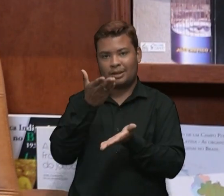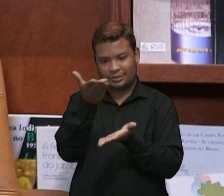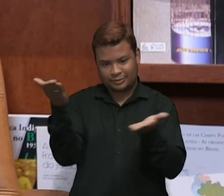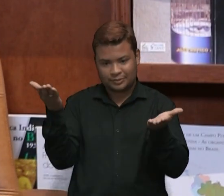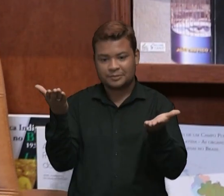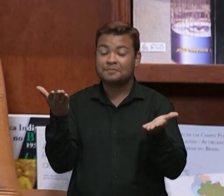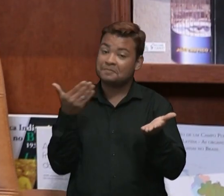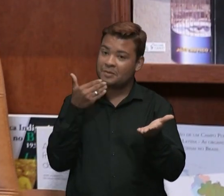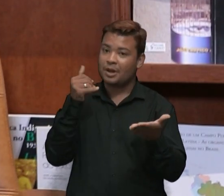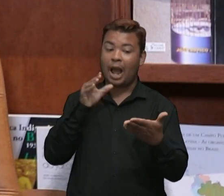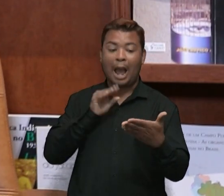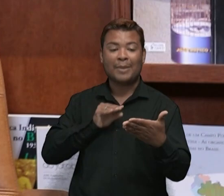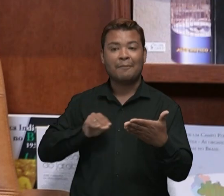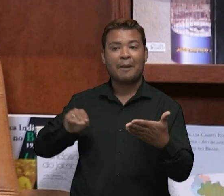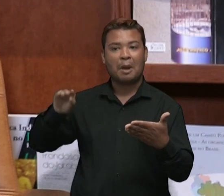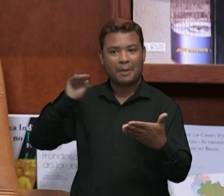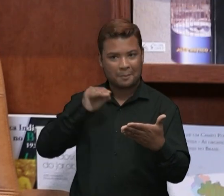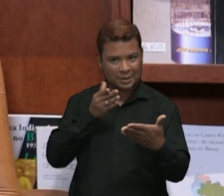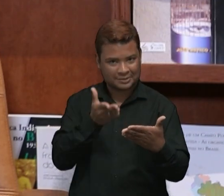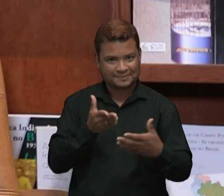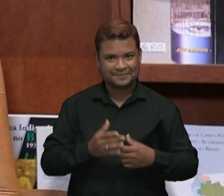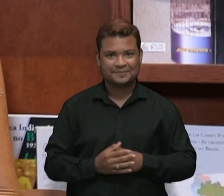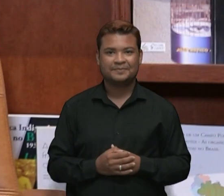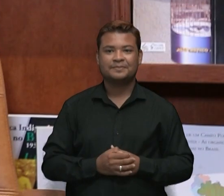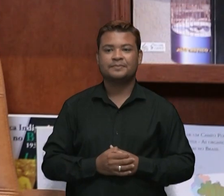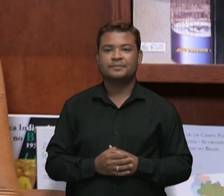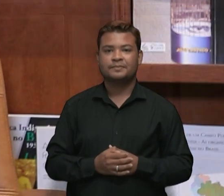de preferência em voz alta.